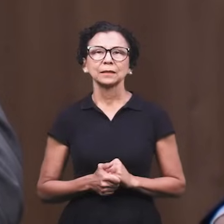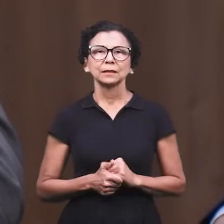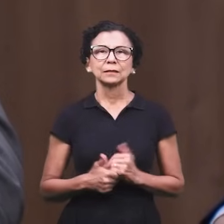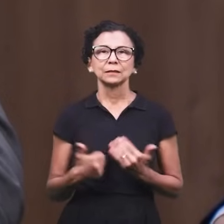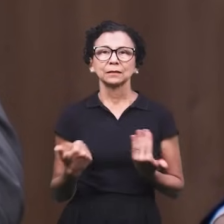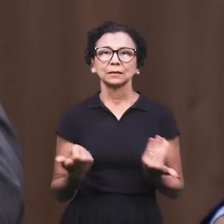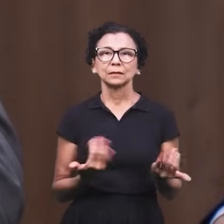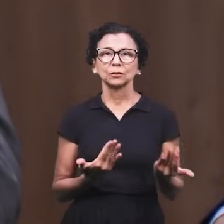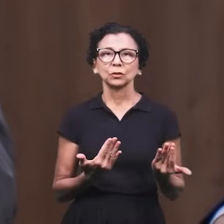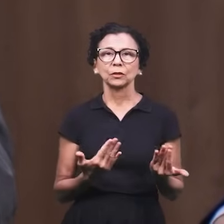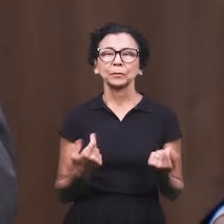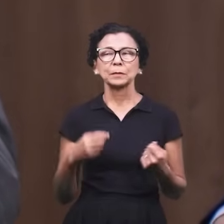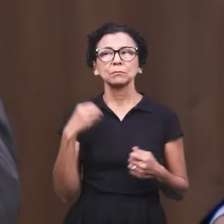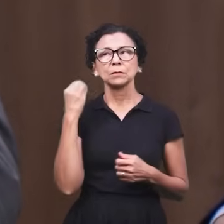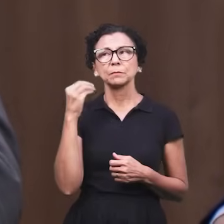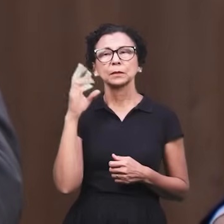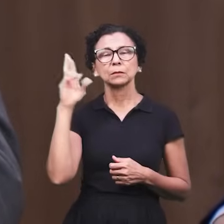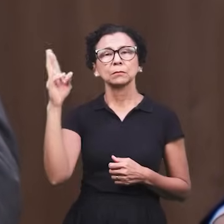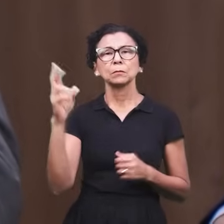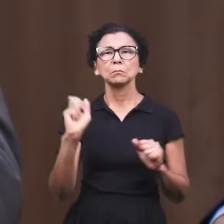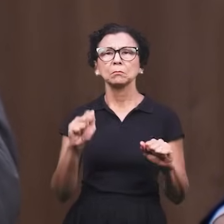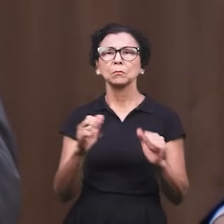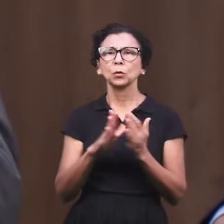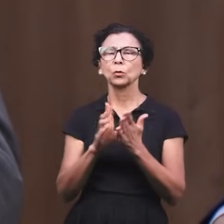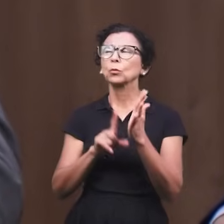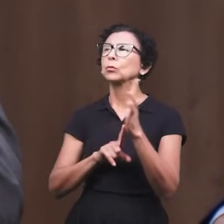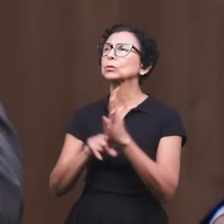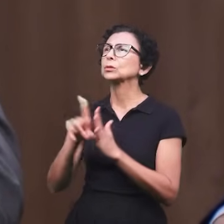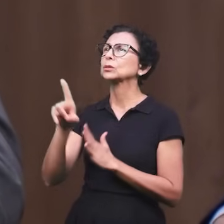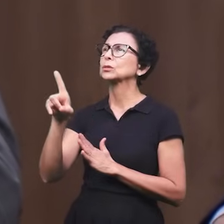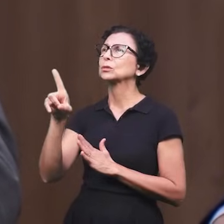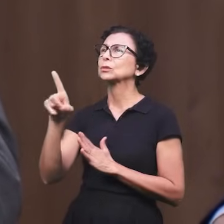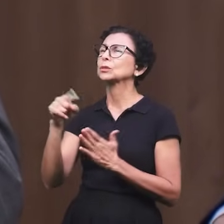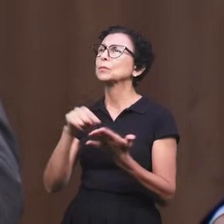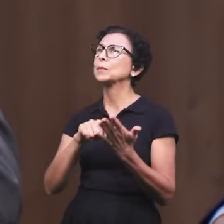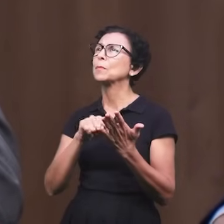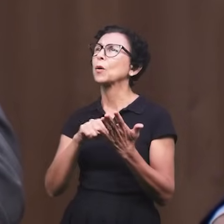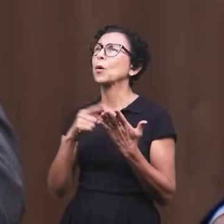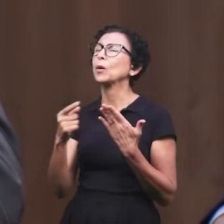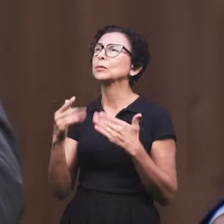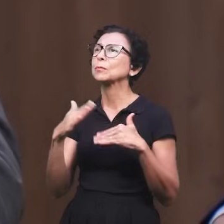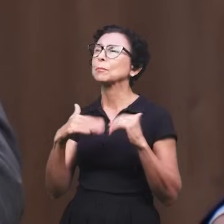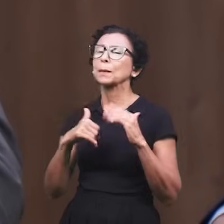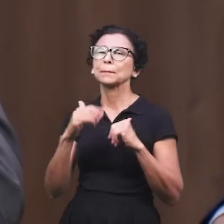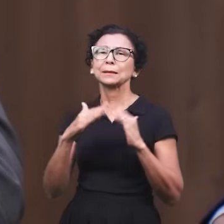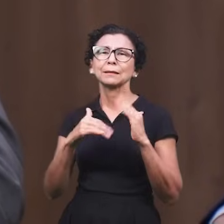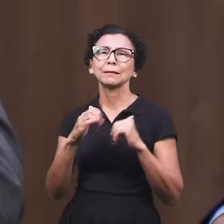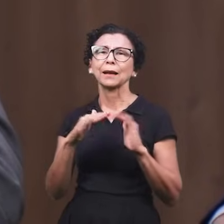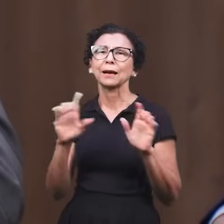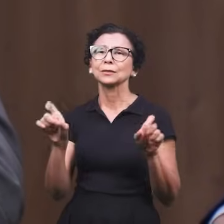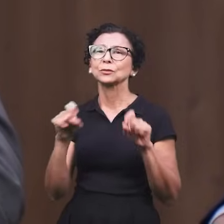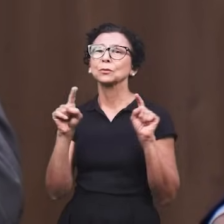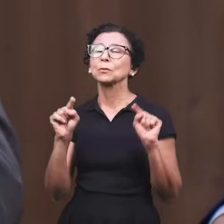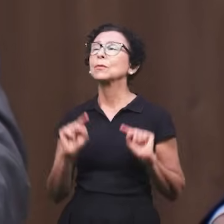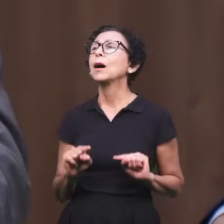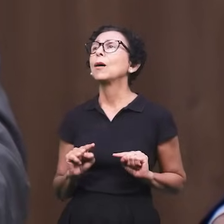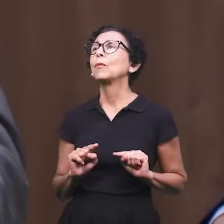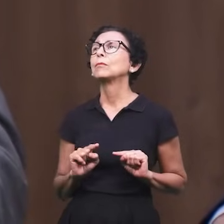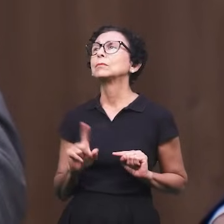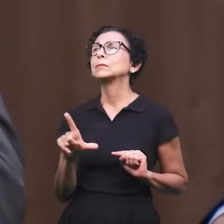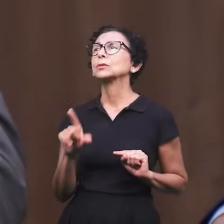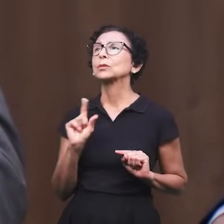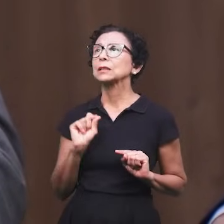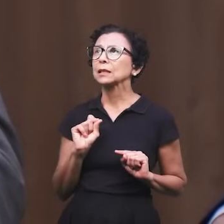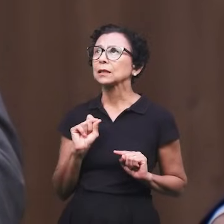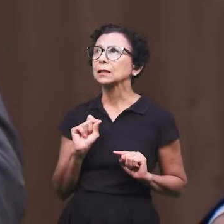experiência com Deus. É uma consulta ao Senhor, pode ser, eu tenho uma vocação, eu sinto uma vocação, eu sei o que eu quero, mas você vai consultar o